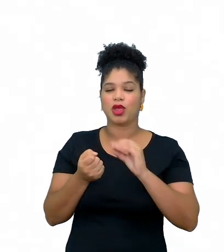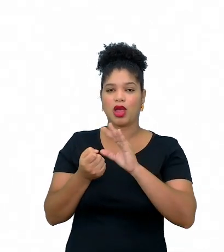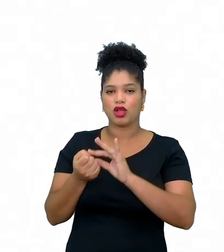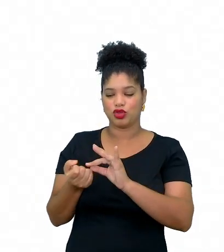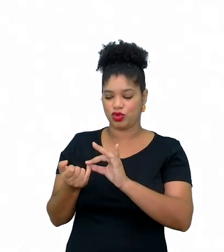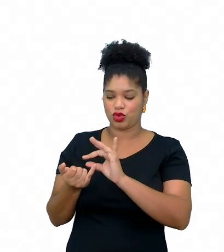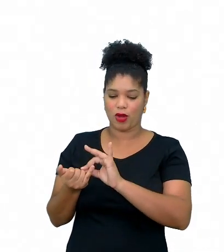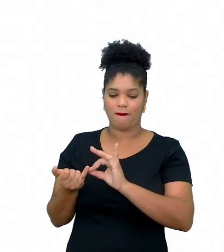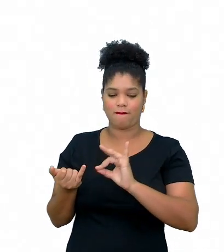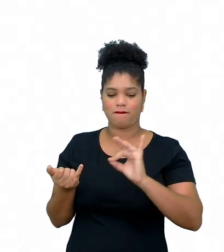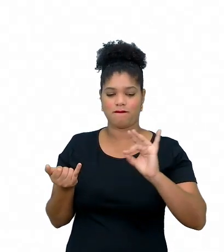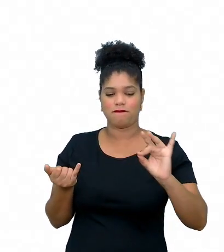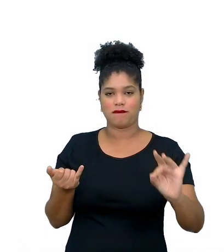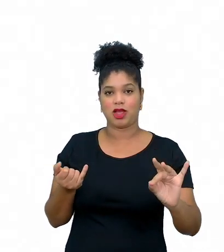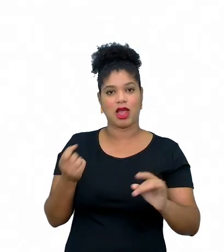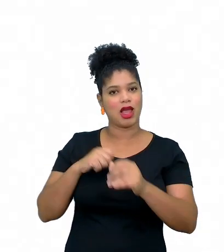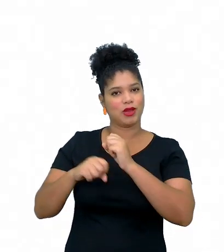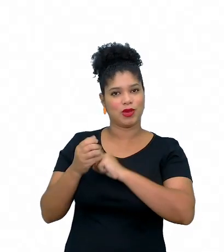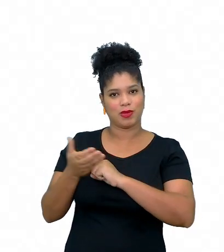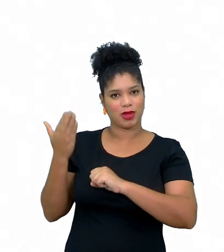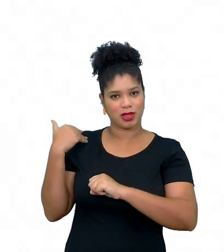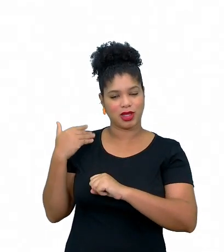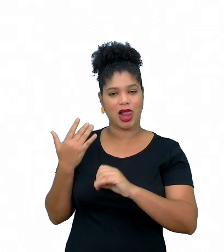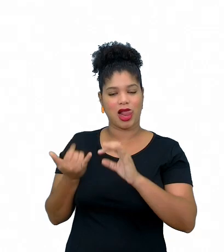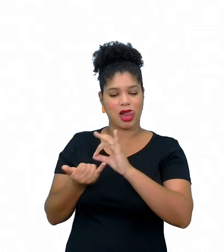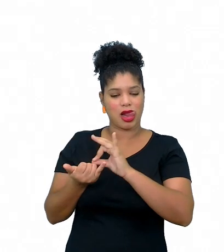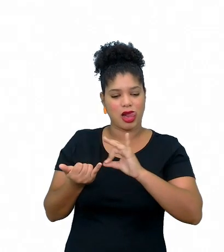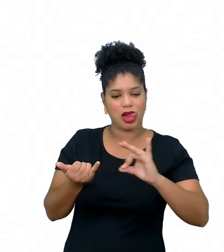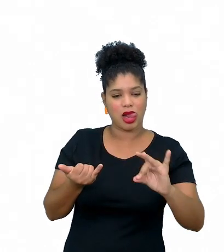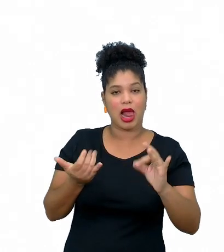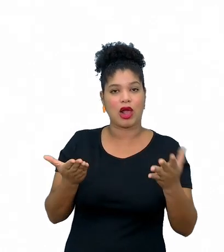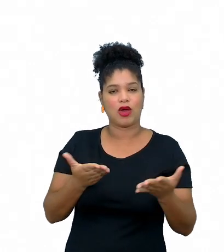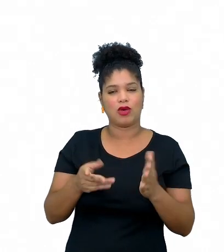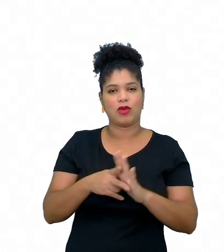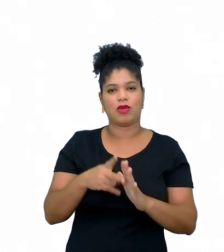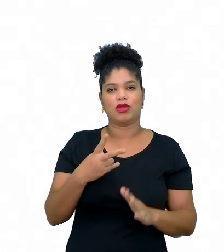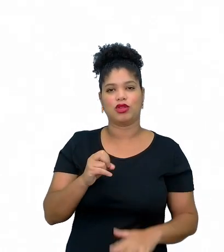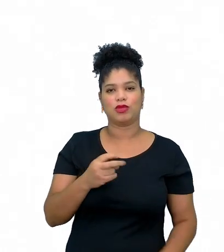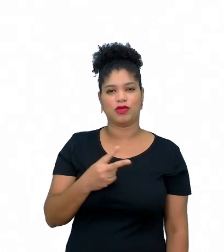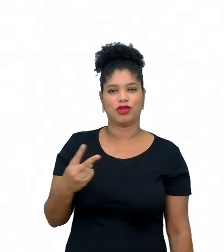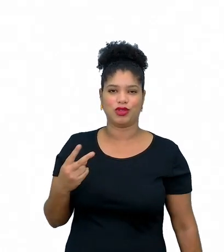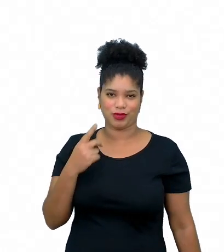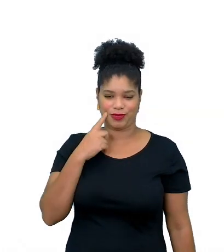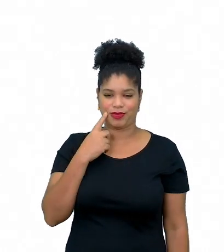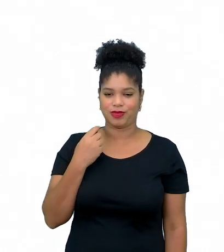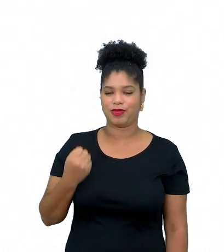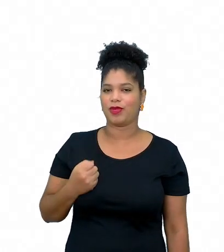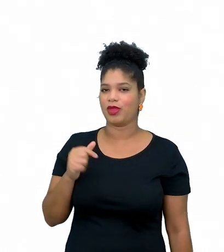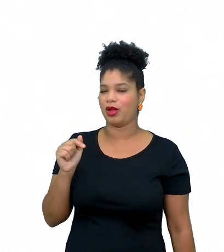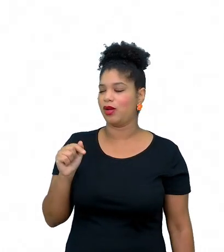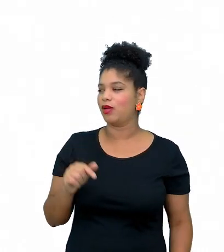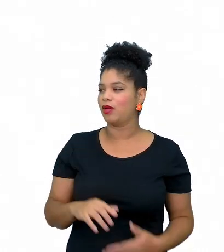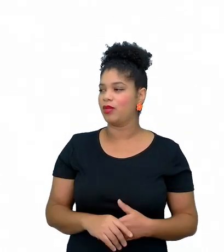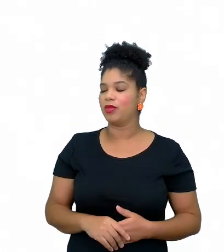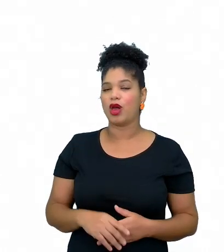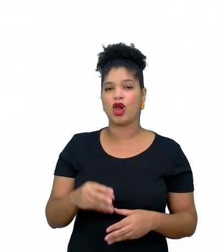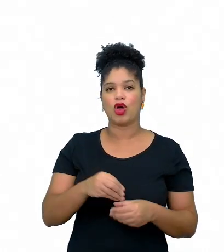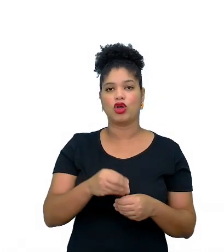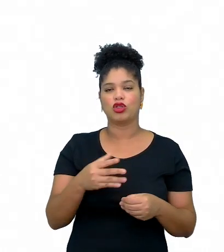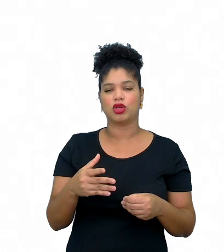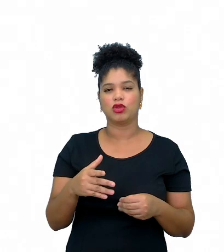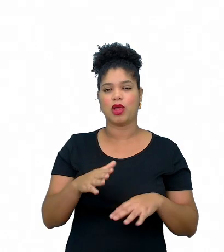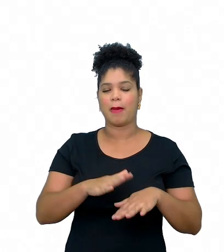do contexto em que ele estava, que era o ano passado, e colocou num outro contexto. 7. Conteúdo